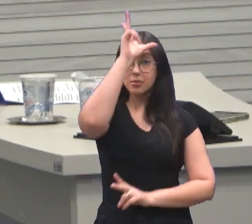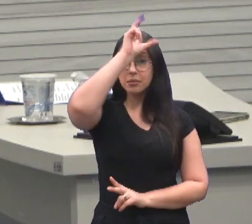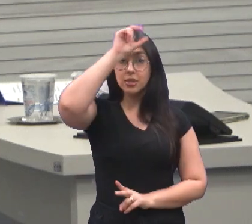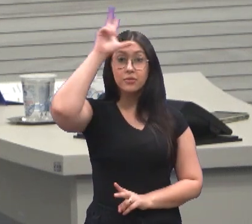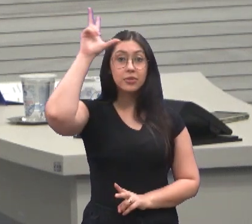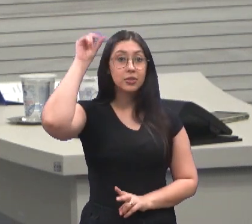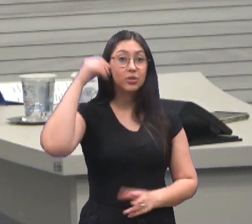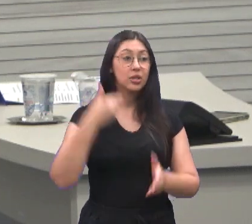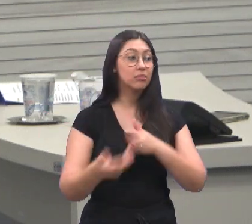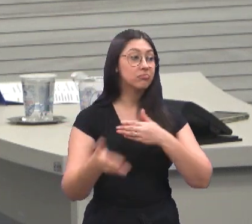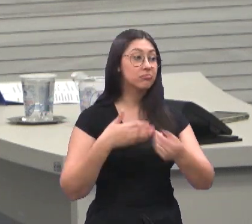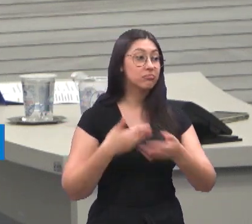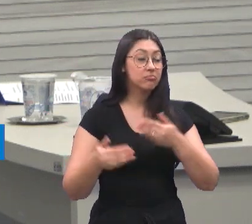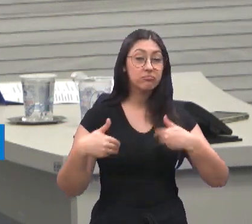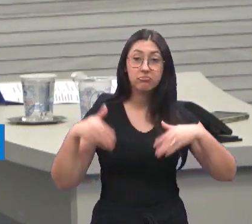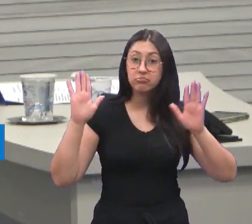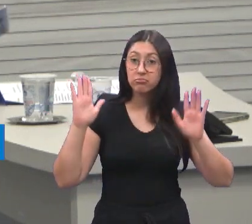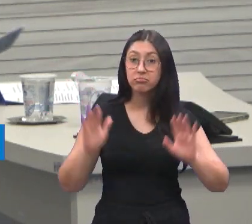pública não quer ter muito trabalho.